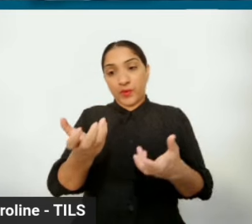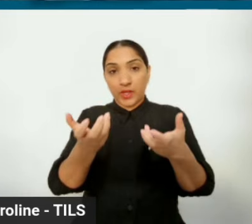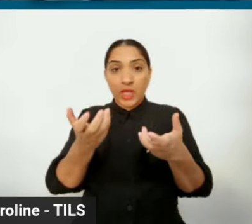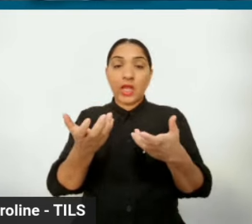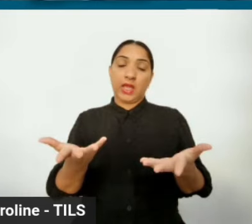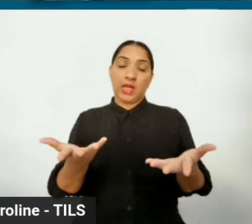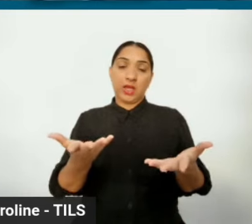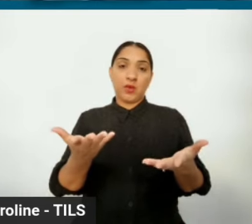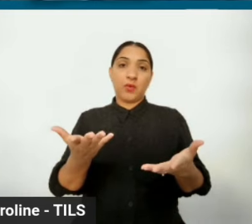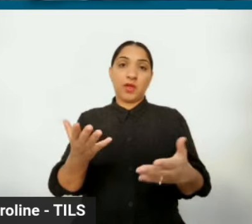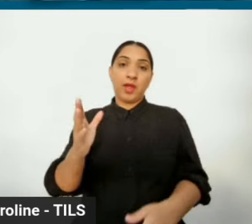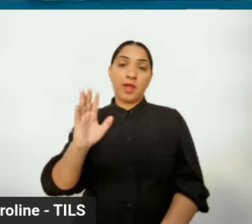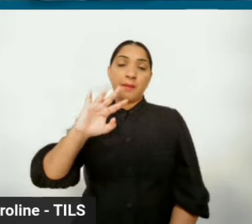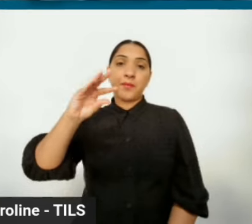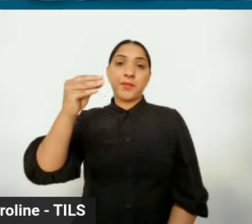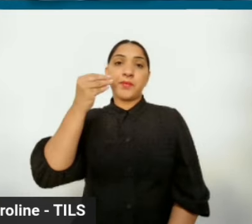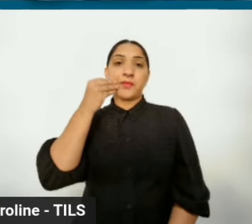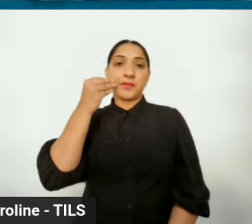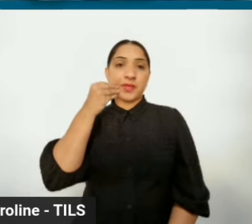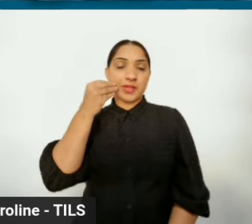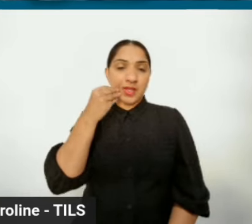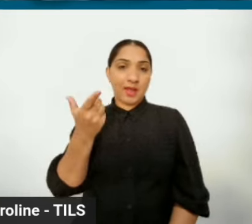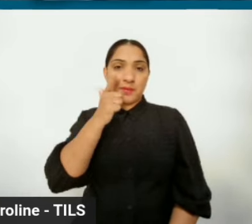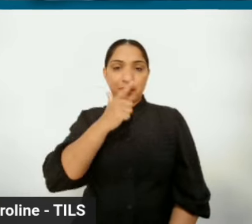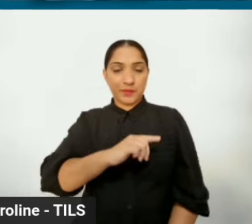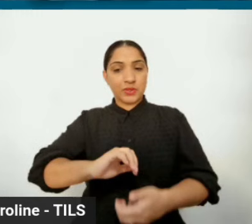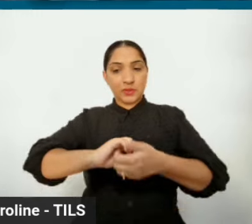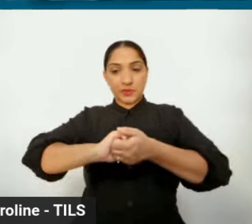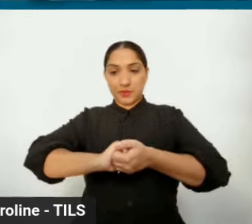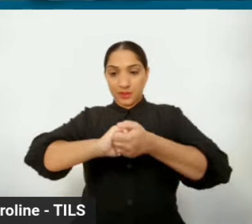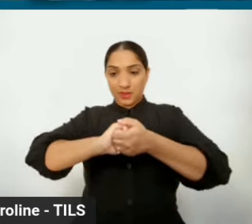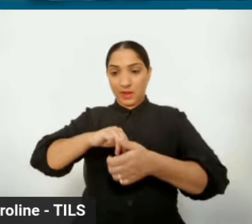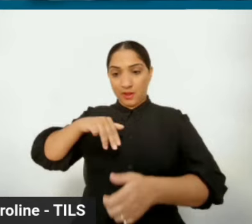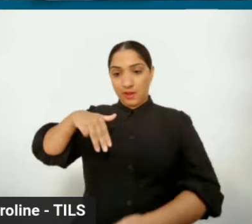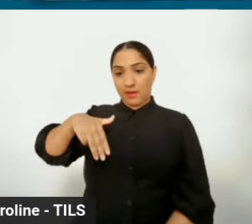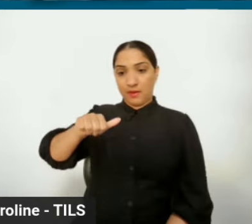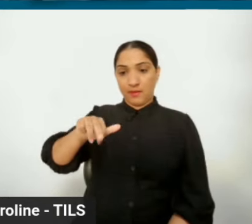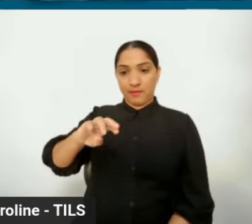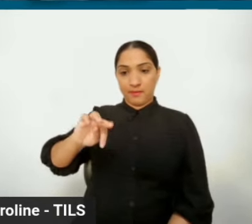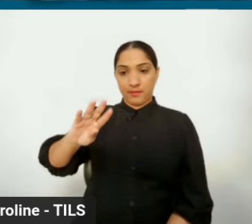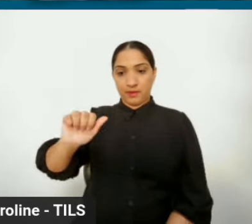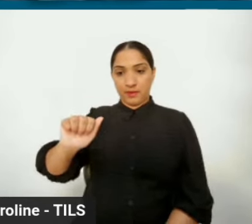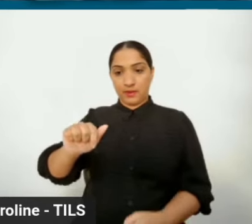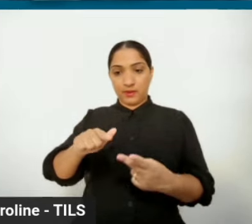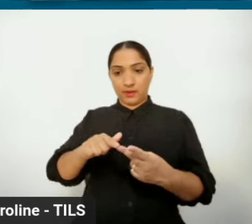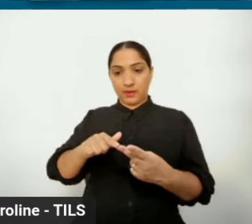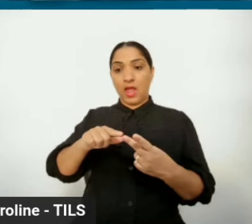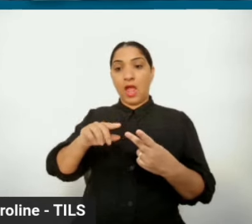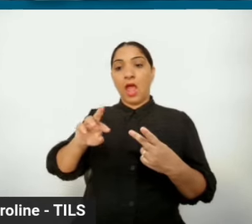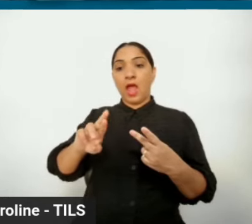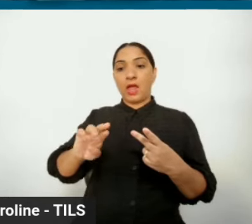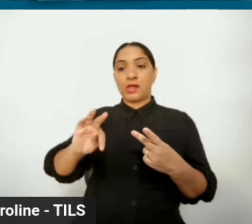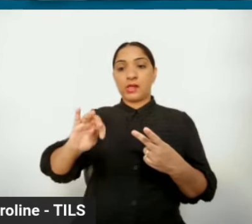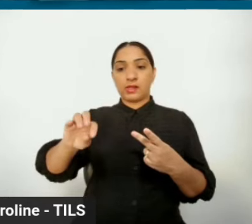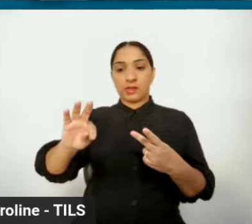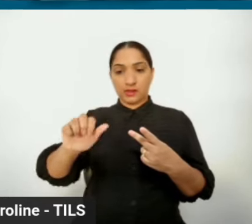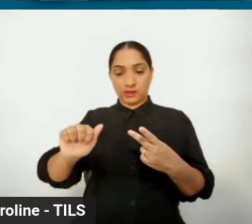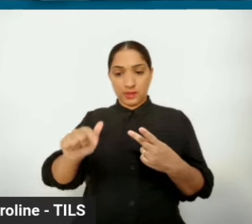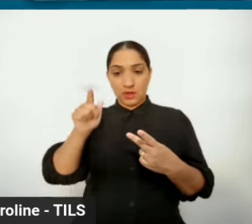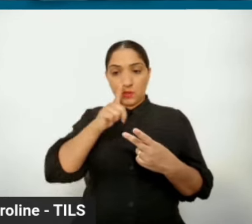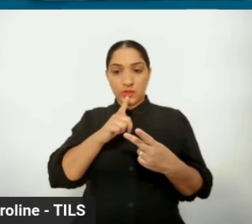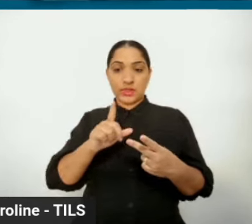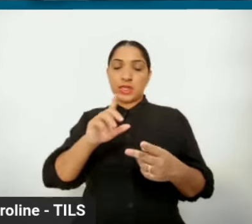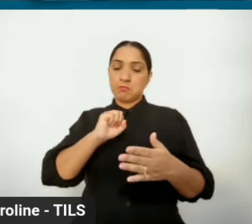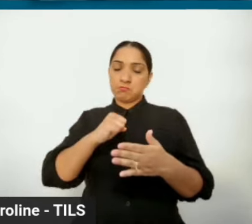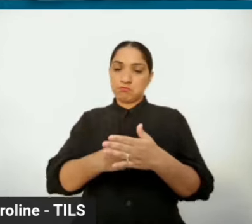saudar também a minha querida amiga Marta Gil, saudar também a minha querida amiga Rita, Mendonça, do Instituto Guerreiros da Inclusão. Nós